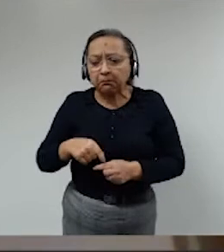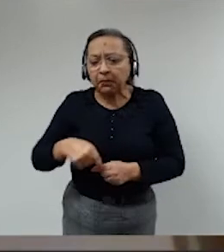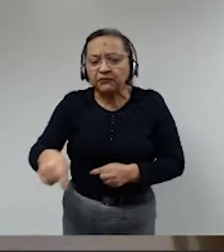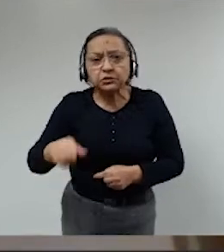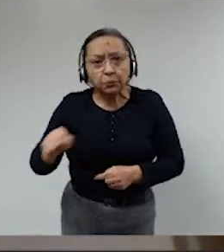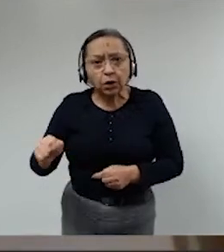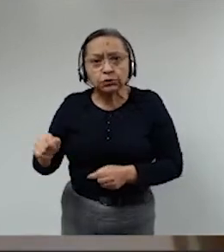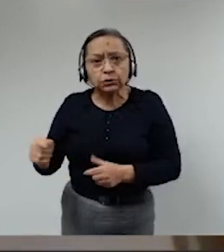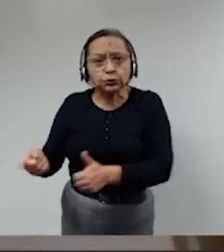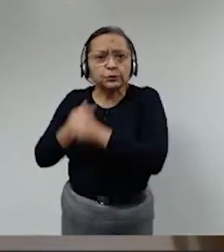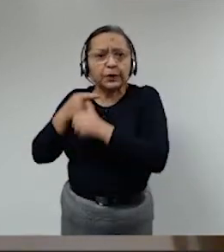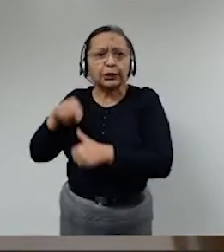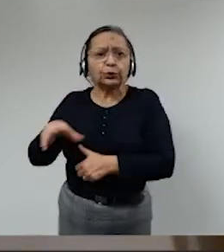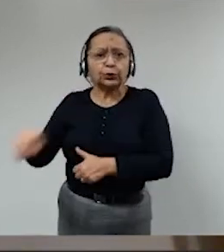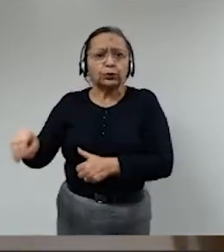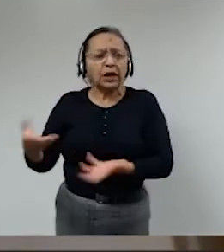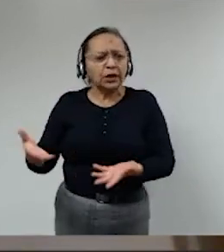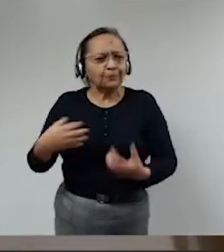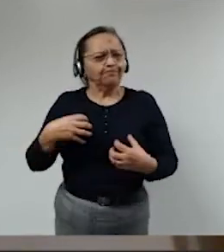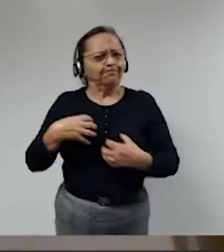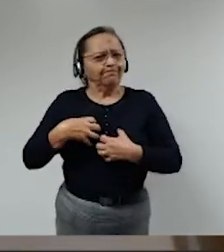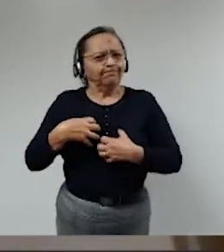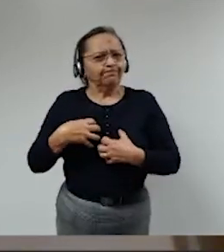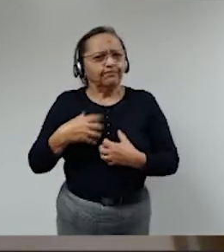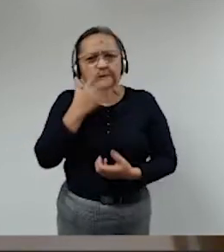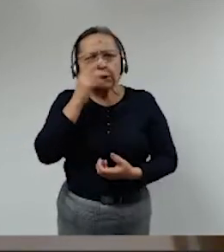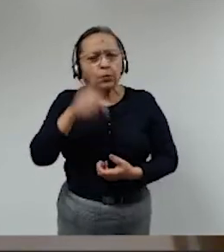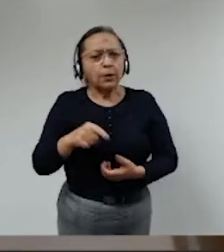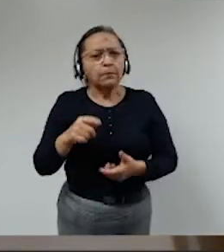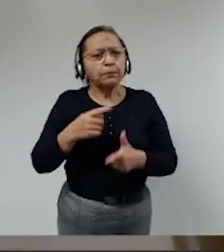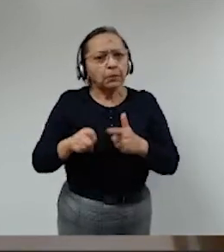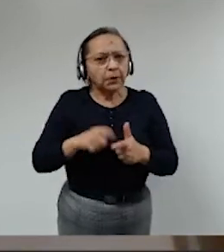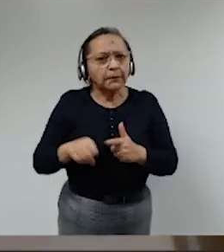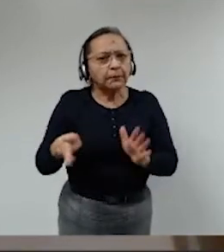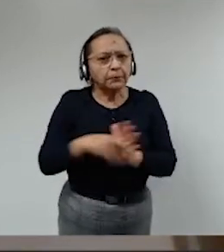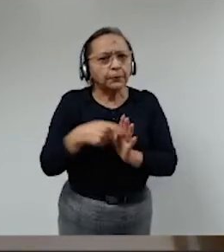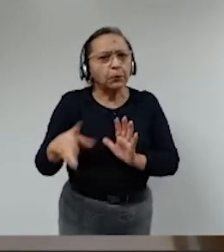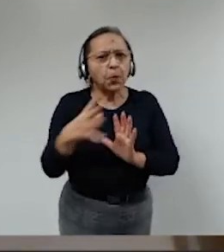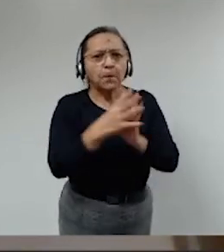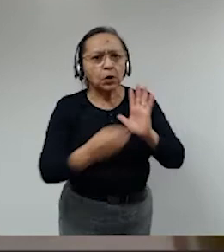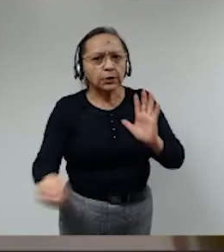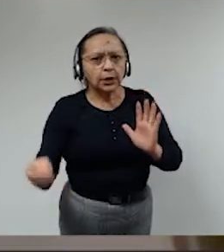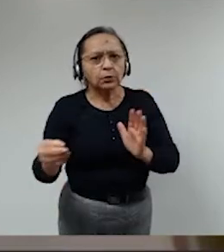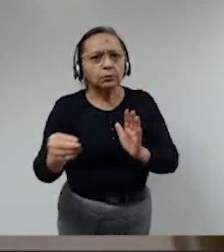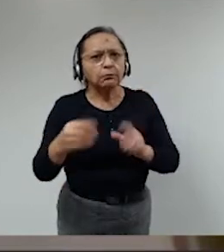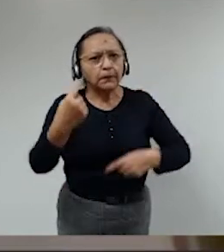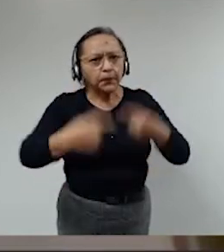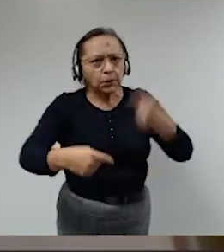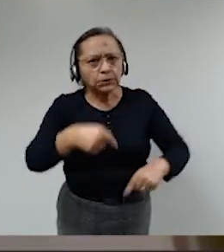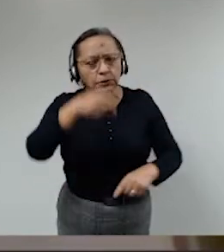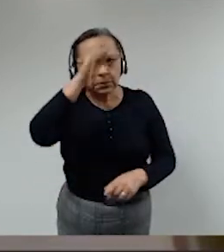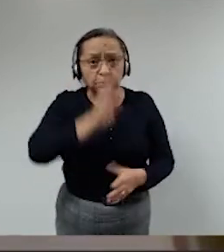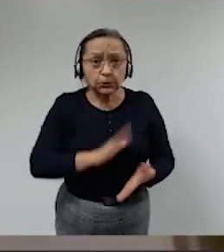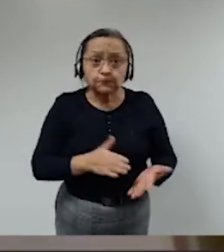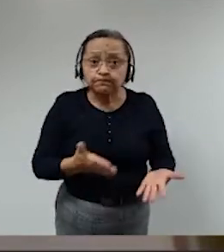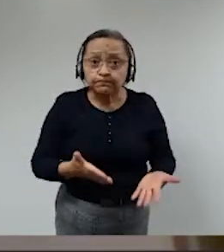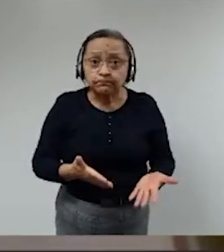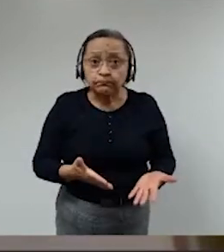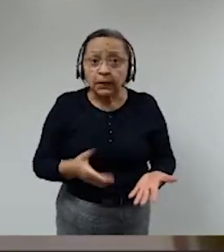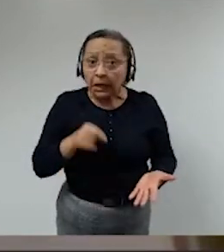coloco é, será que não é um problema de desenho da política? E onde será que esse desenho vai de fato? Será que esse desenho vai de fato levar a gente para algum